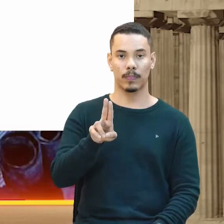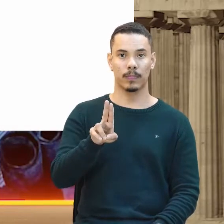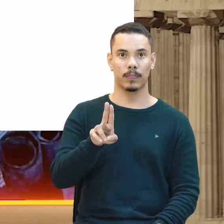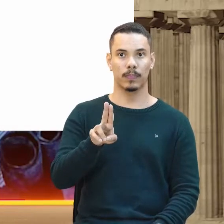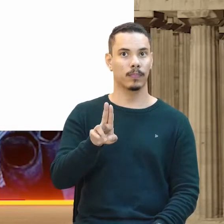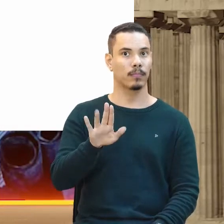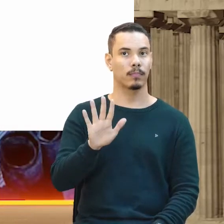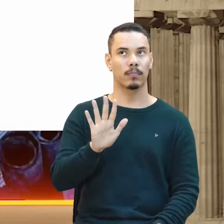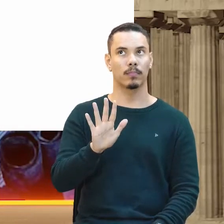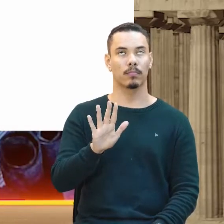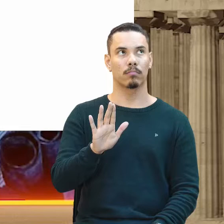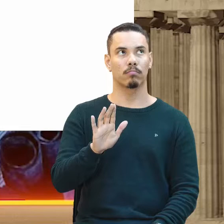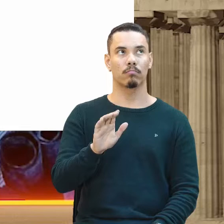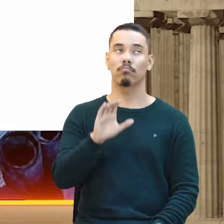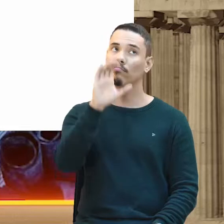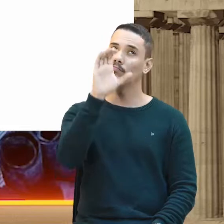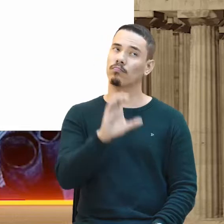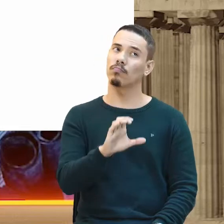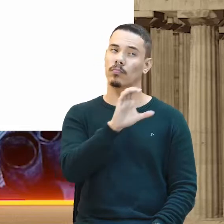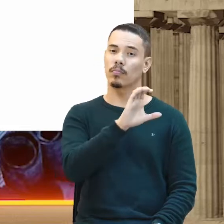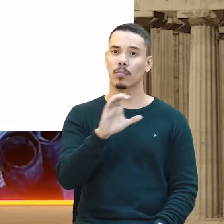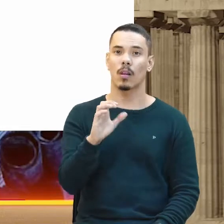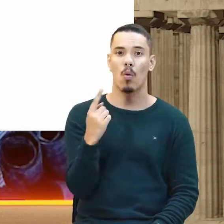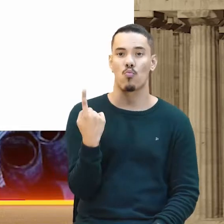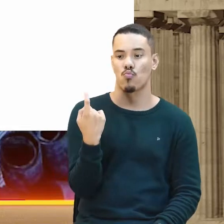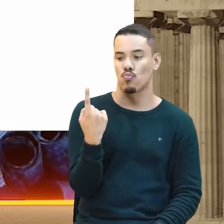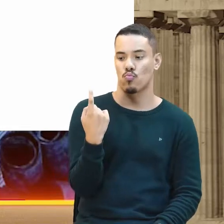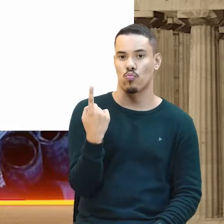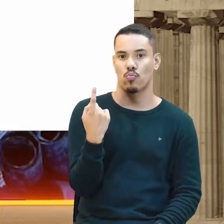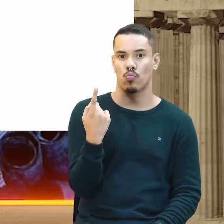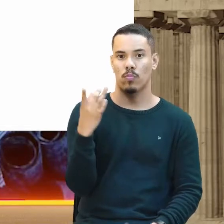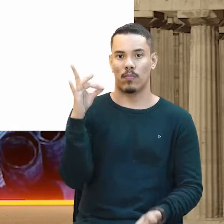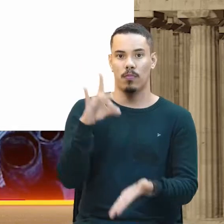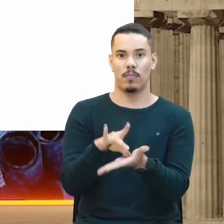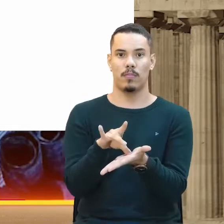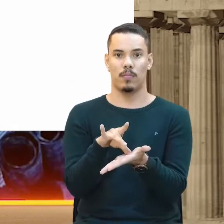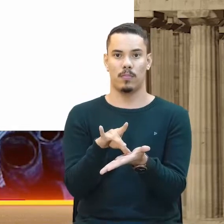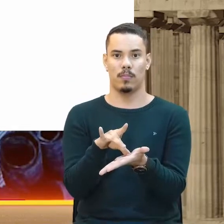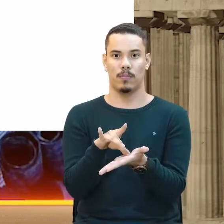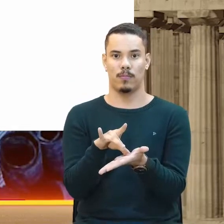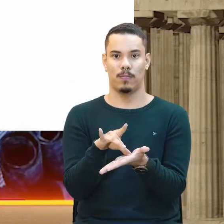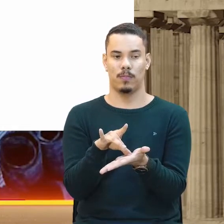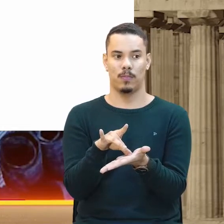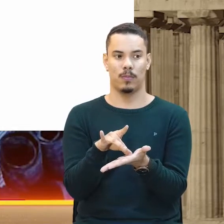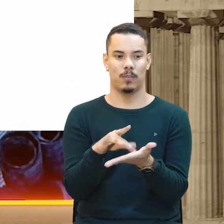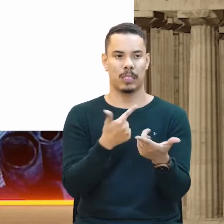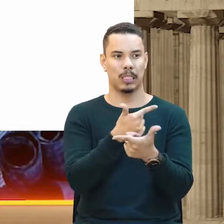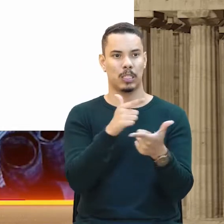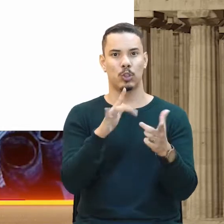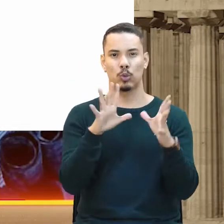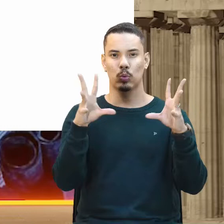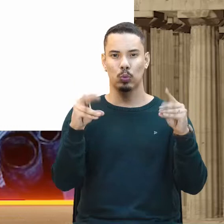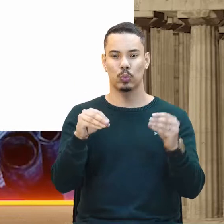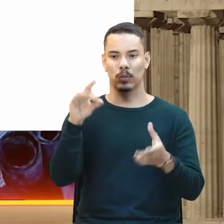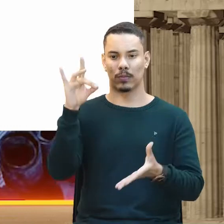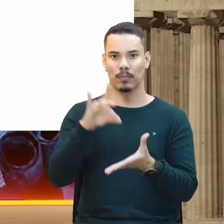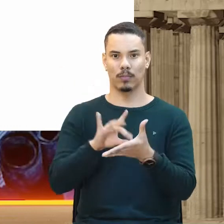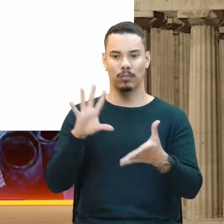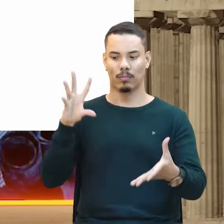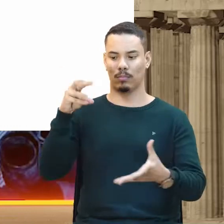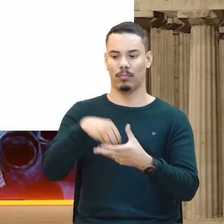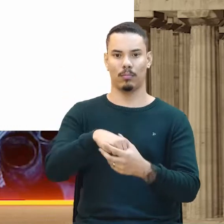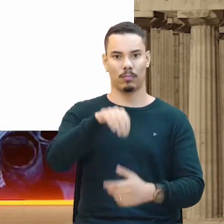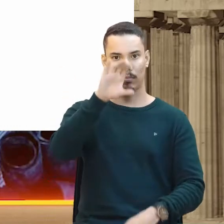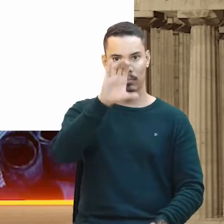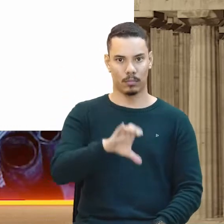o cristianismo é a única fonte de verdade. Toda a verdade está ali,